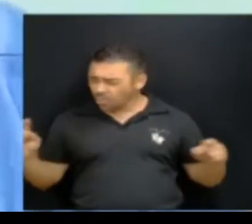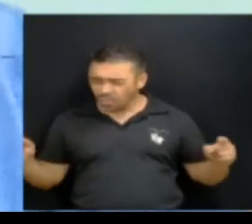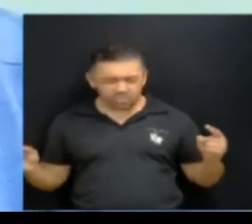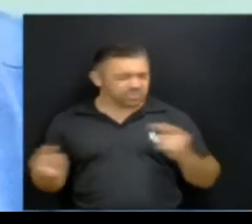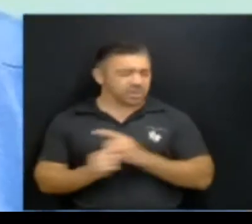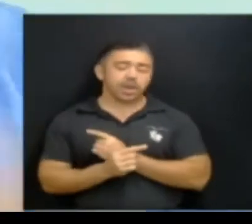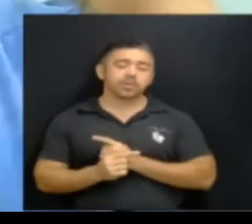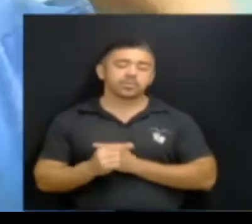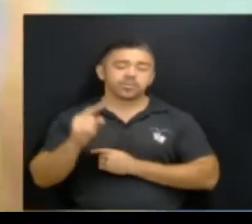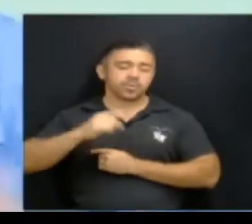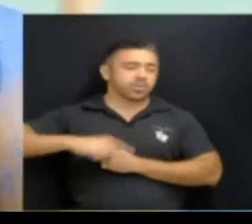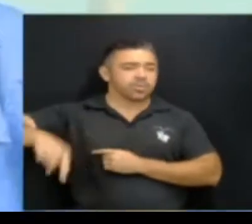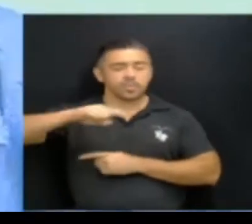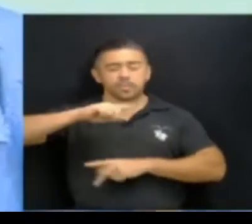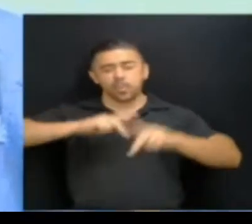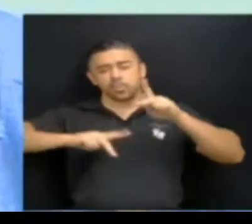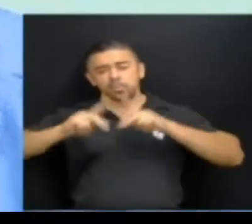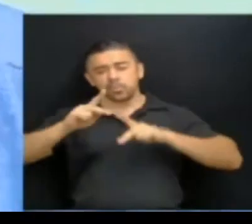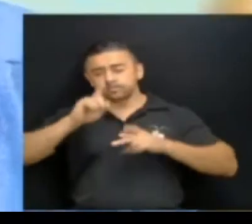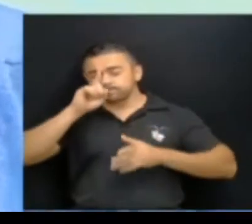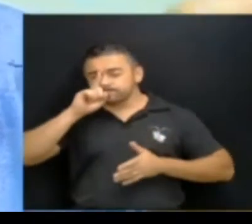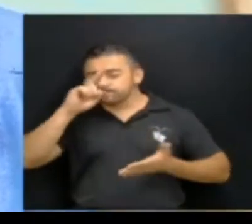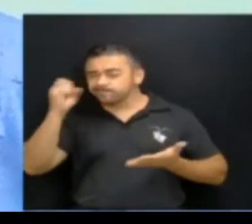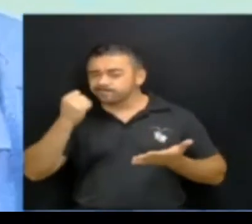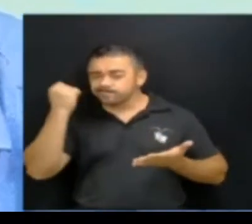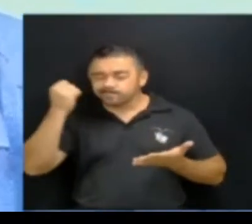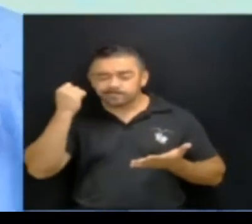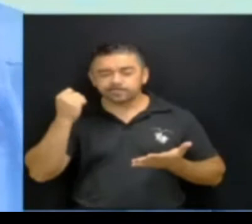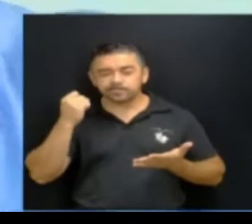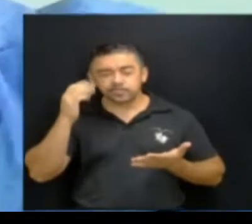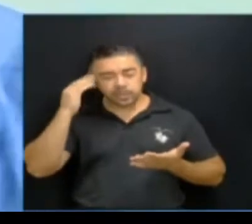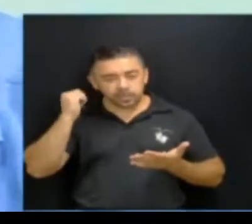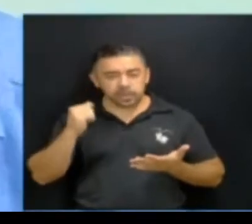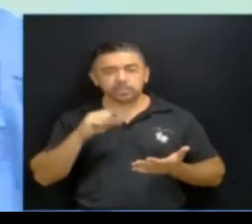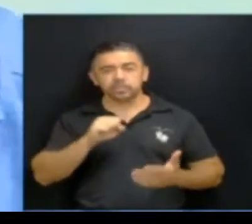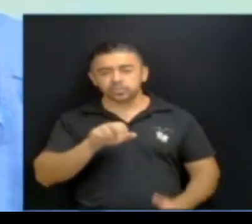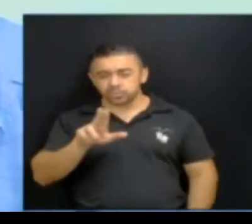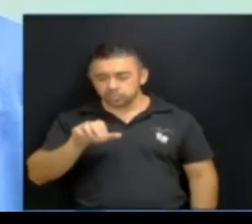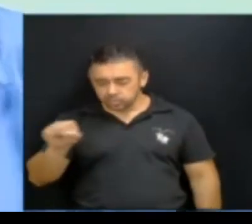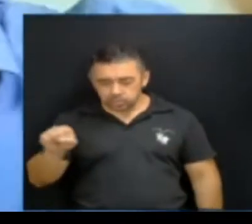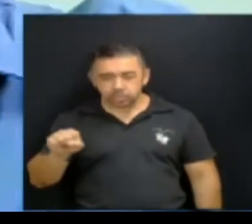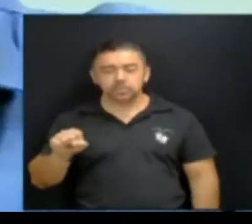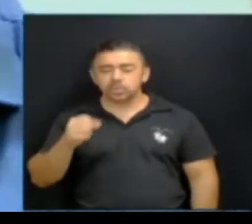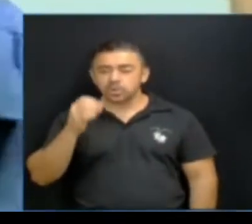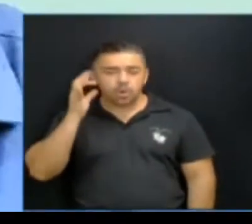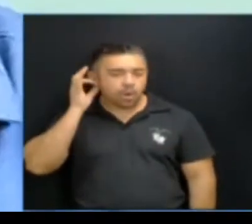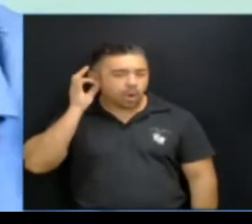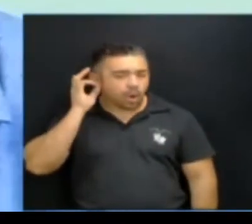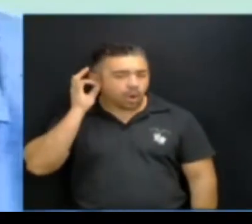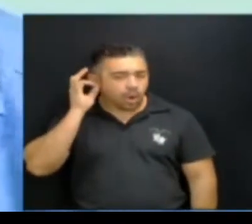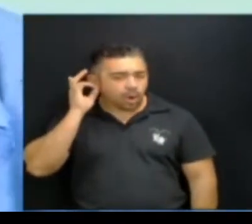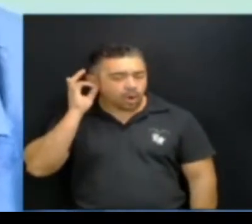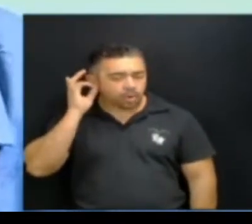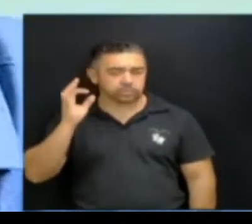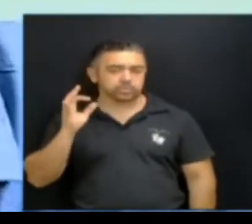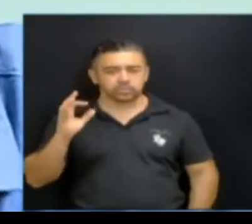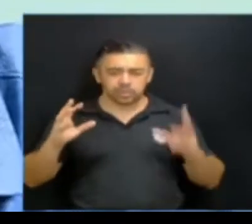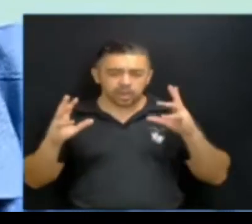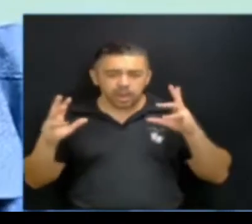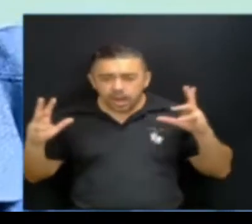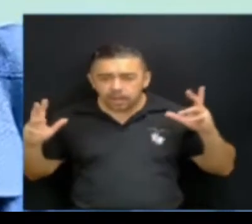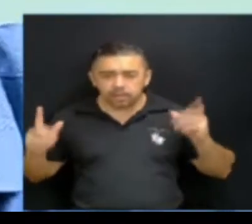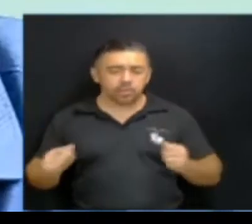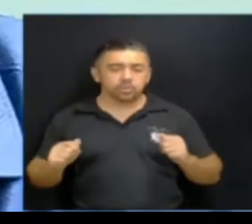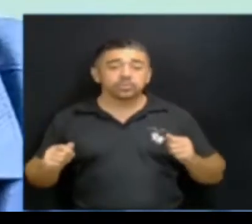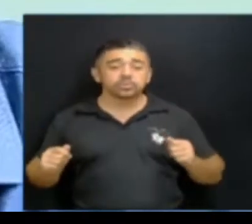a população em risco. E sabemos muito que, embora o nosso SUS seja um ótimo sistema, atenda a todos, ainda